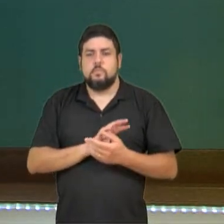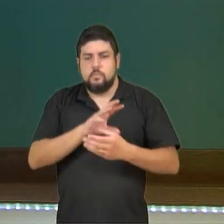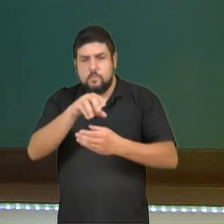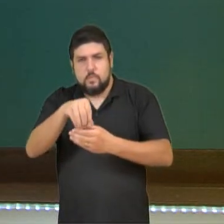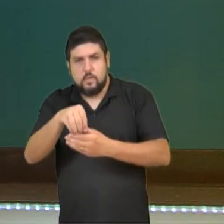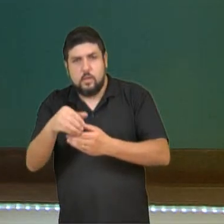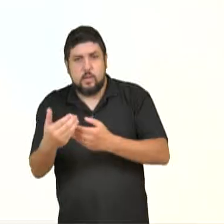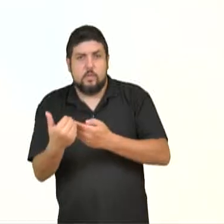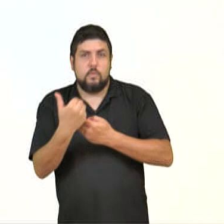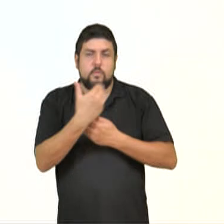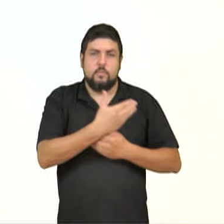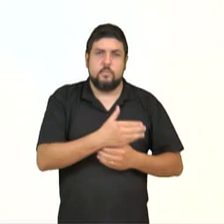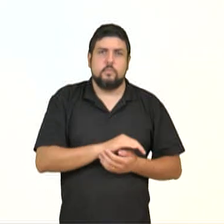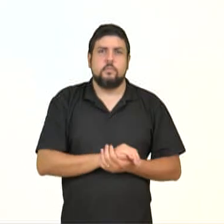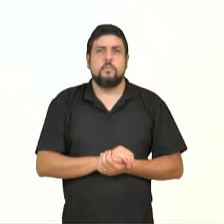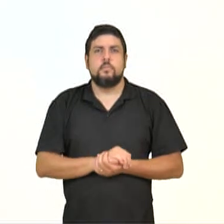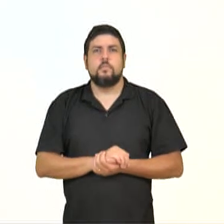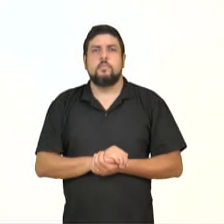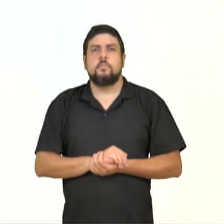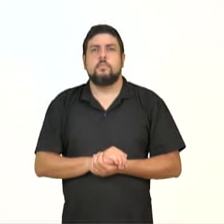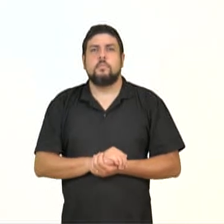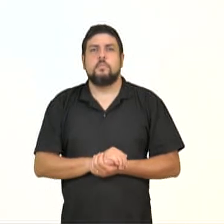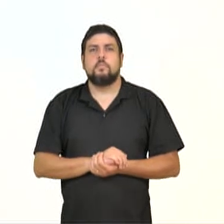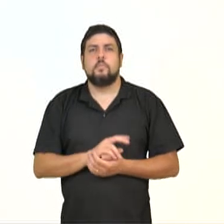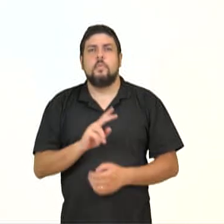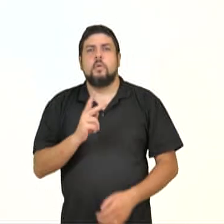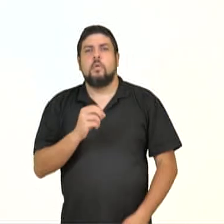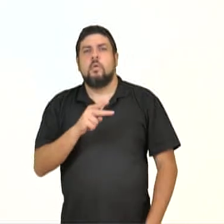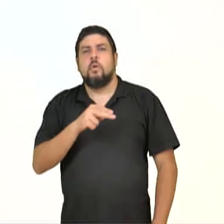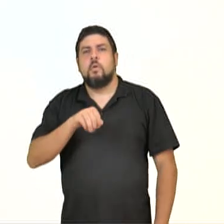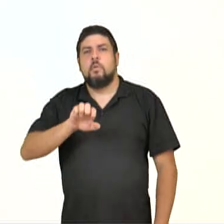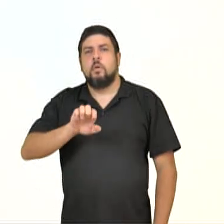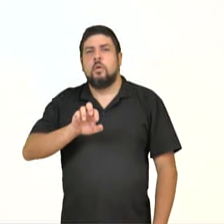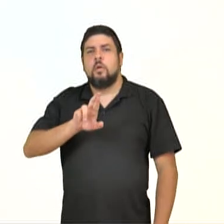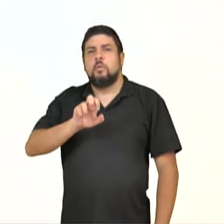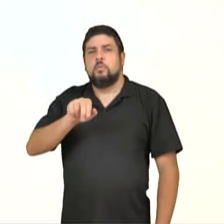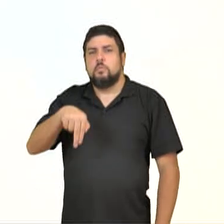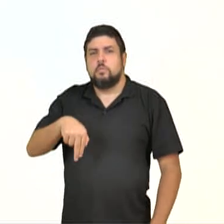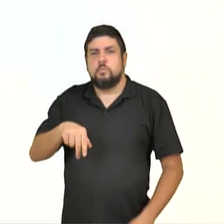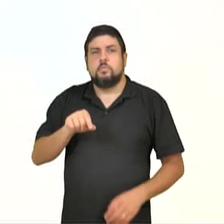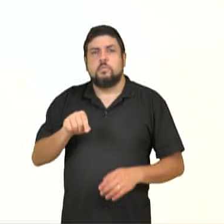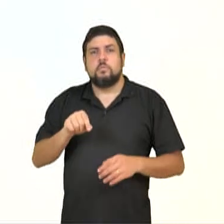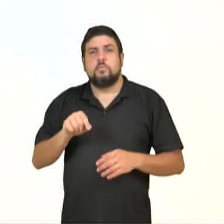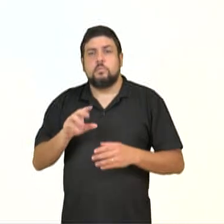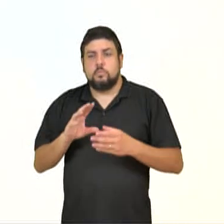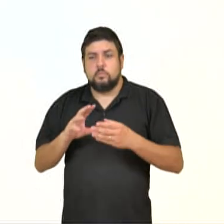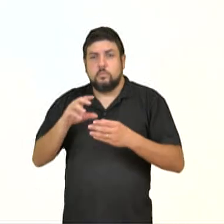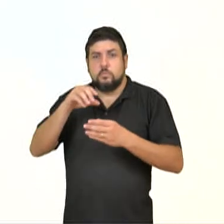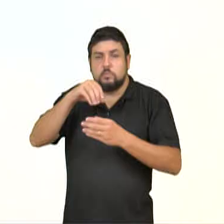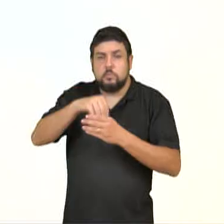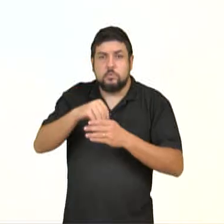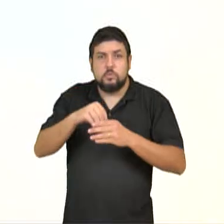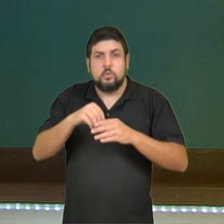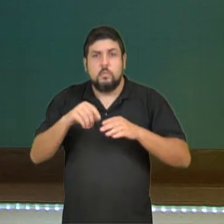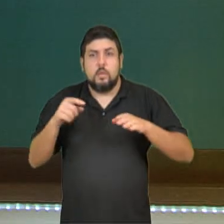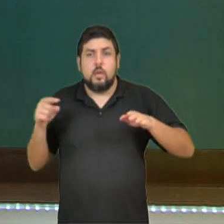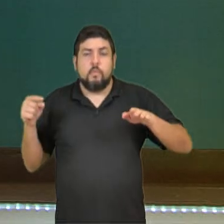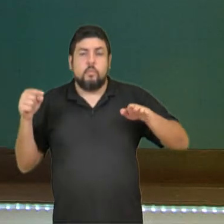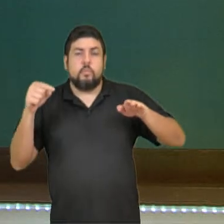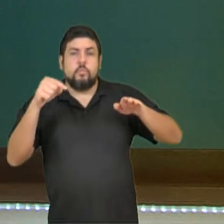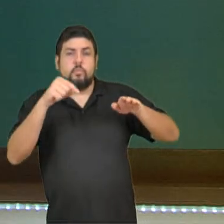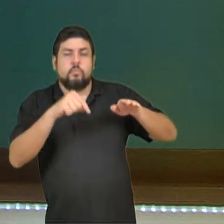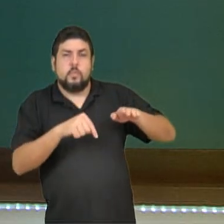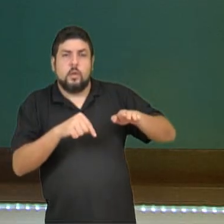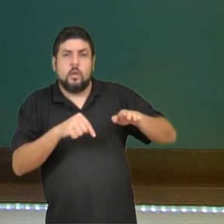fora. Home run é a bola rebatida dentro das margens do campo, mas não no alcance dos jogadores.